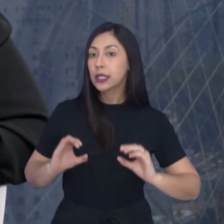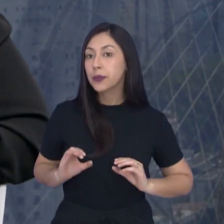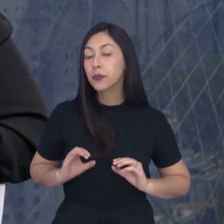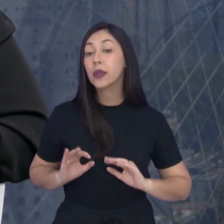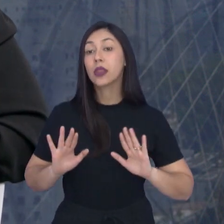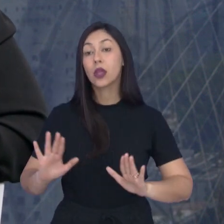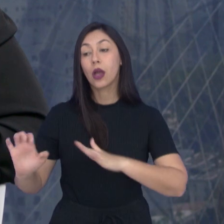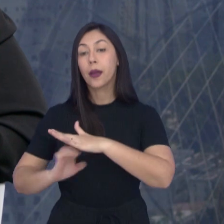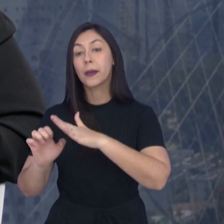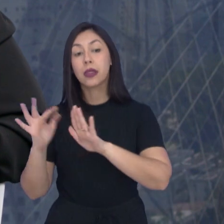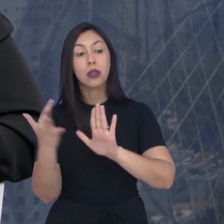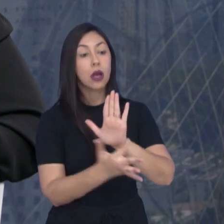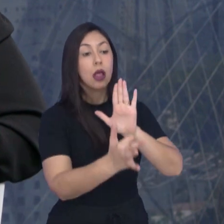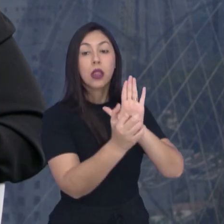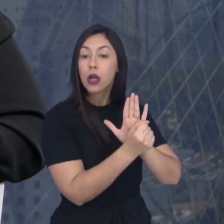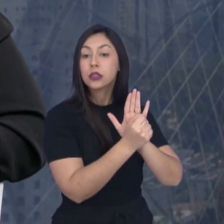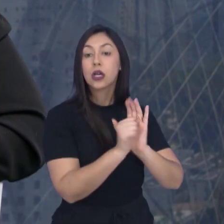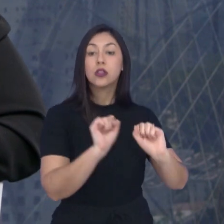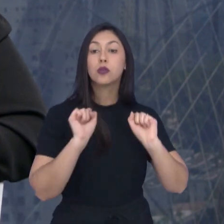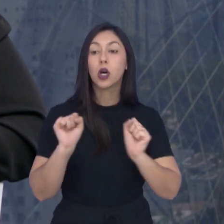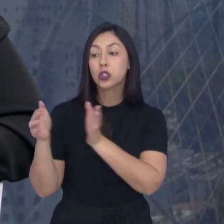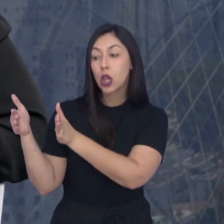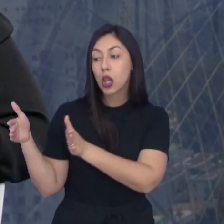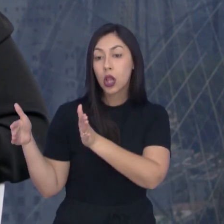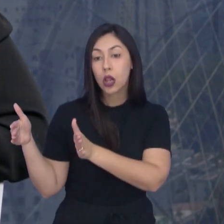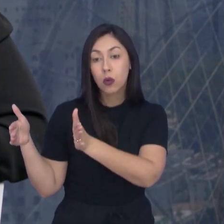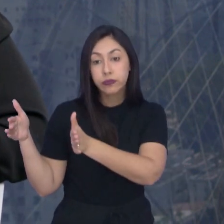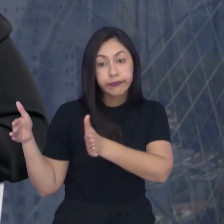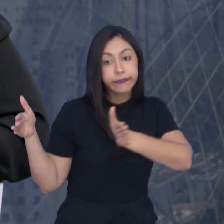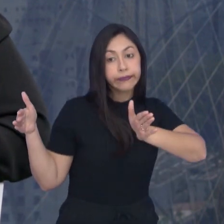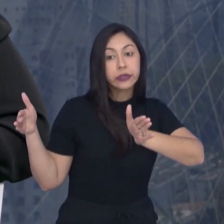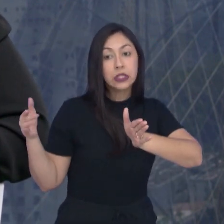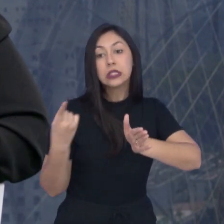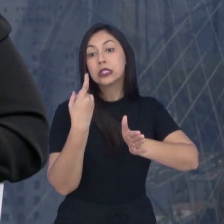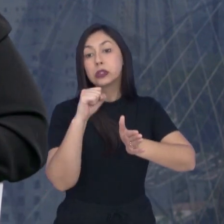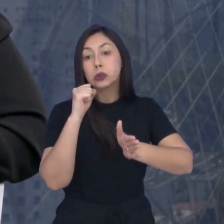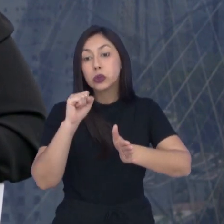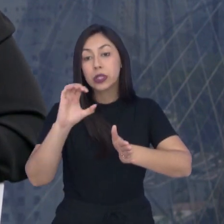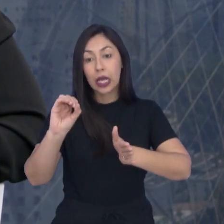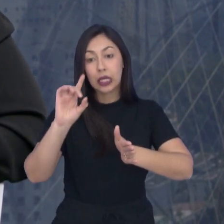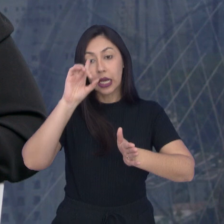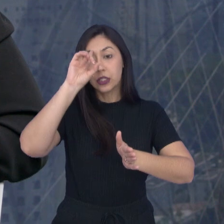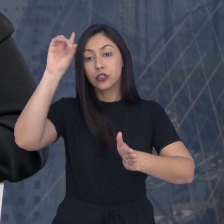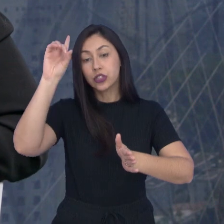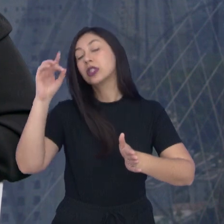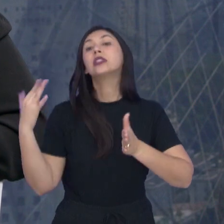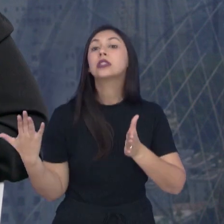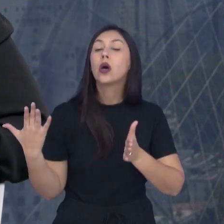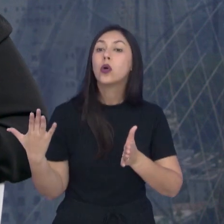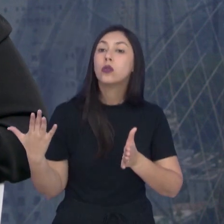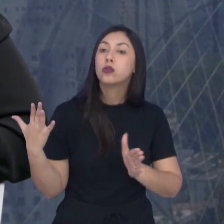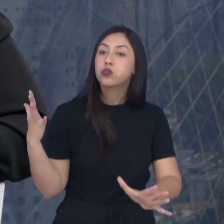cadastra ali para fazer parte e aí pode estender essa licença maternidade até 180 dias. Ou seja, 120 mais